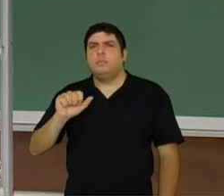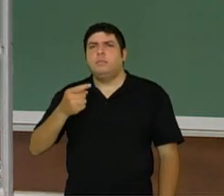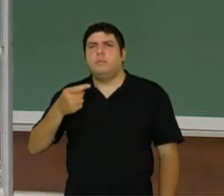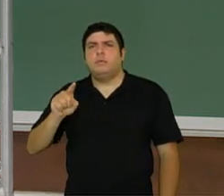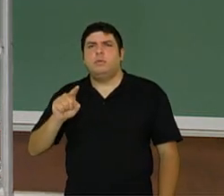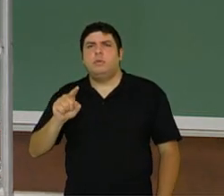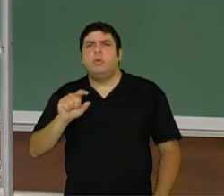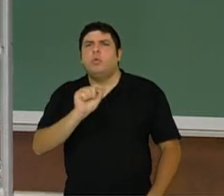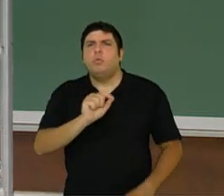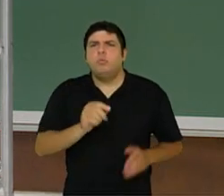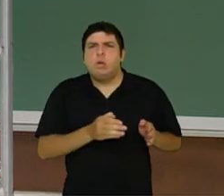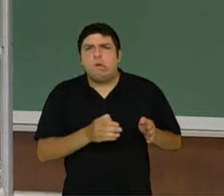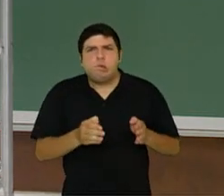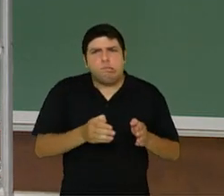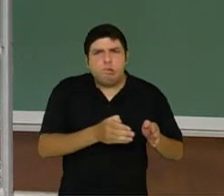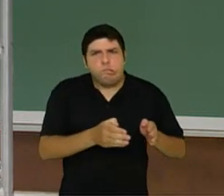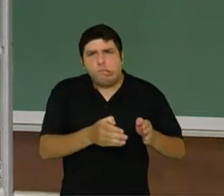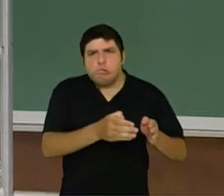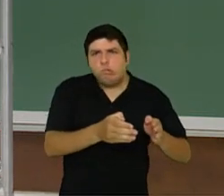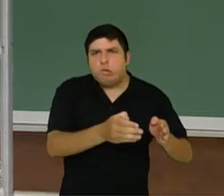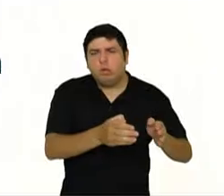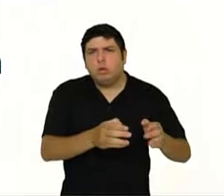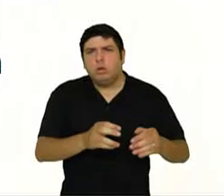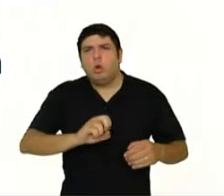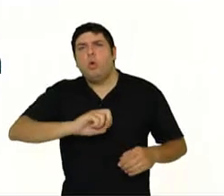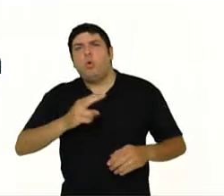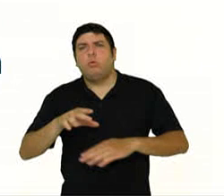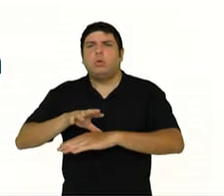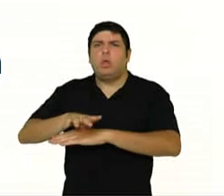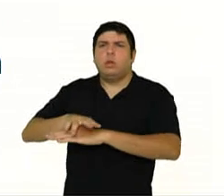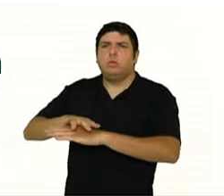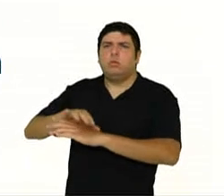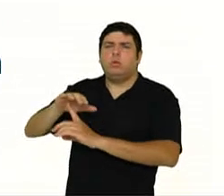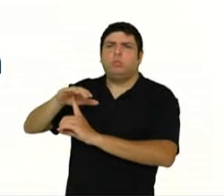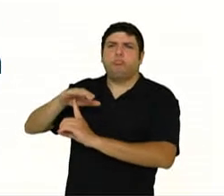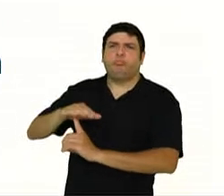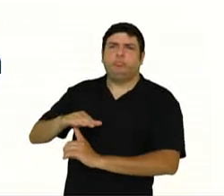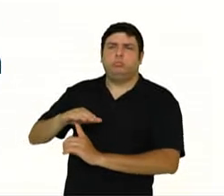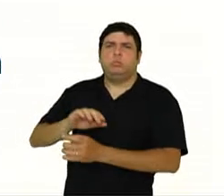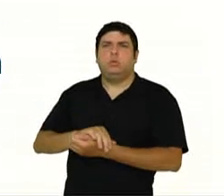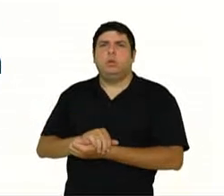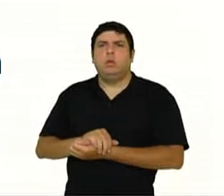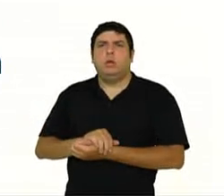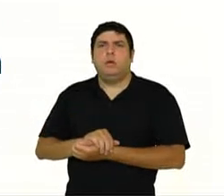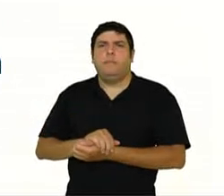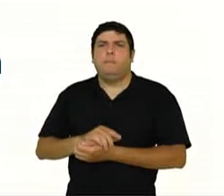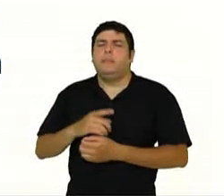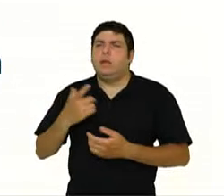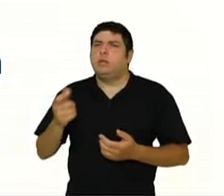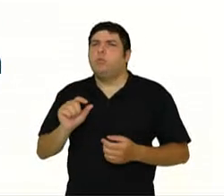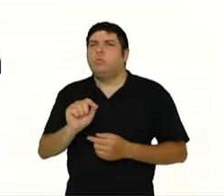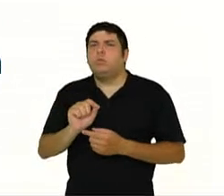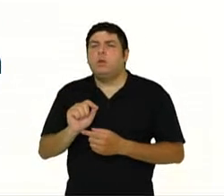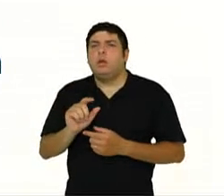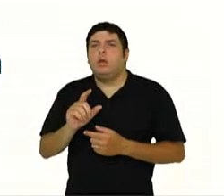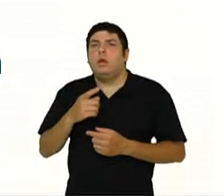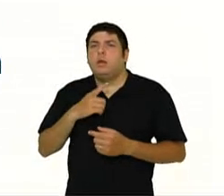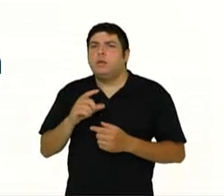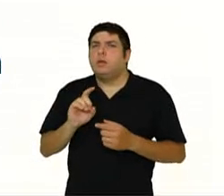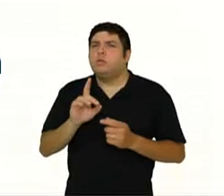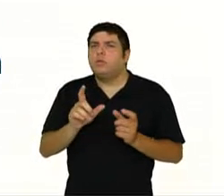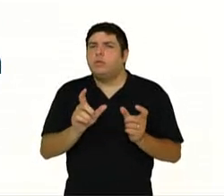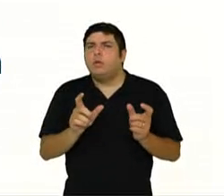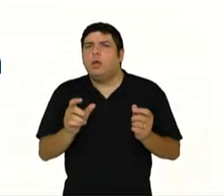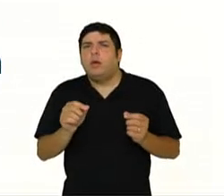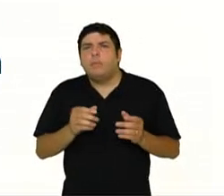existe também a doença depressão. Então ele diz que depressão ali é só um acidente geográfico, é só talvez um probleminha que você tem ali na